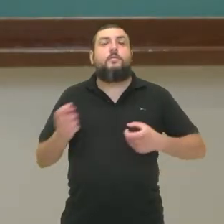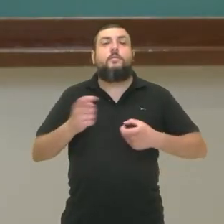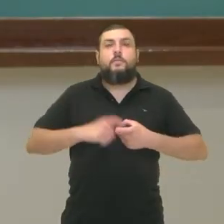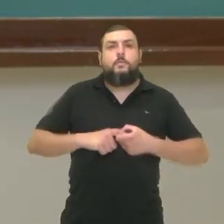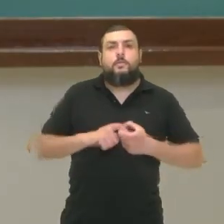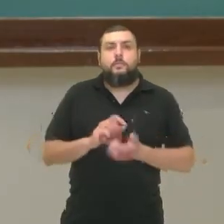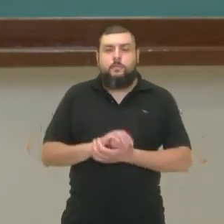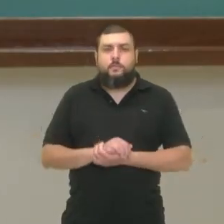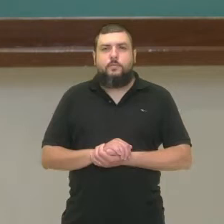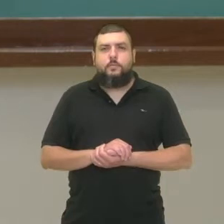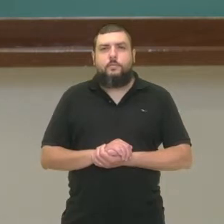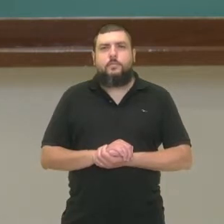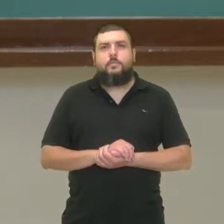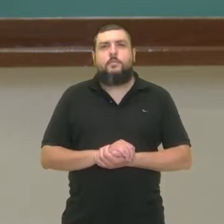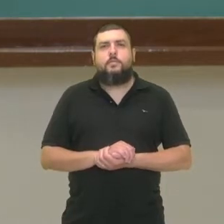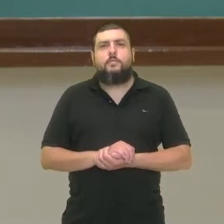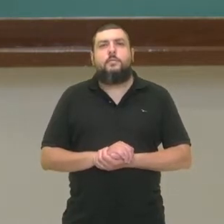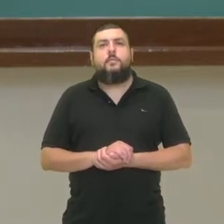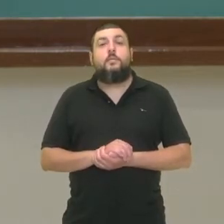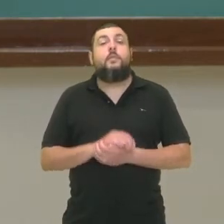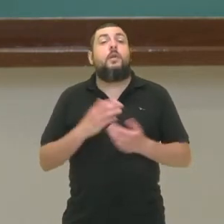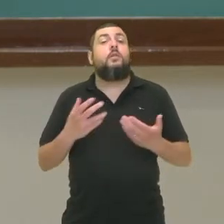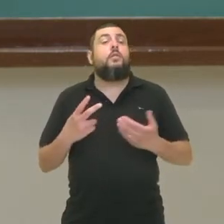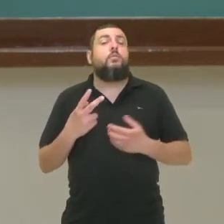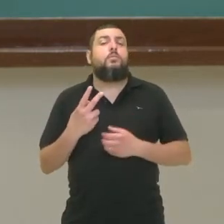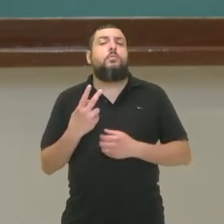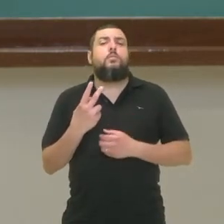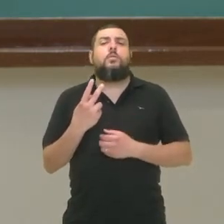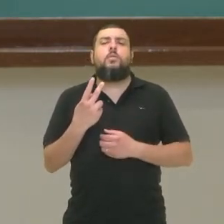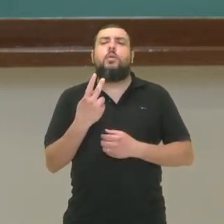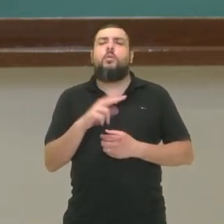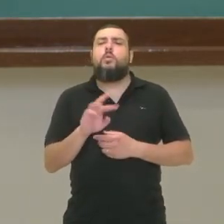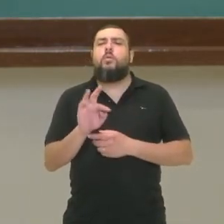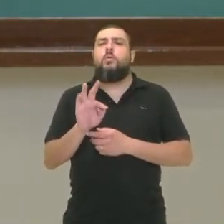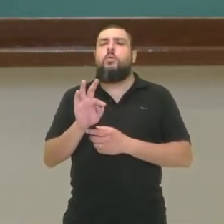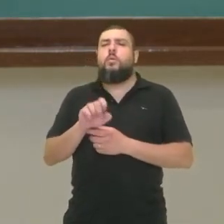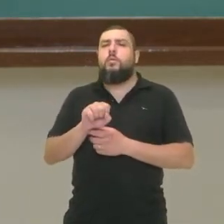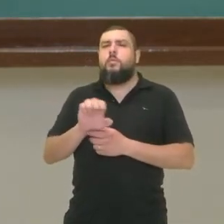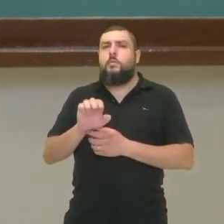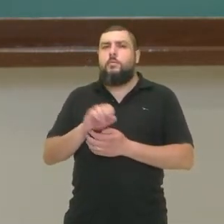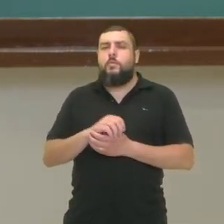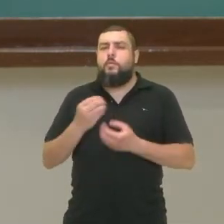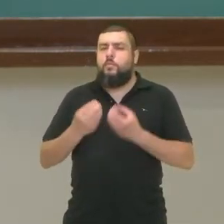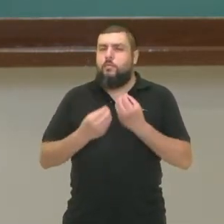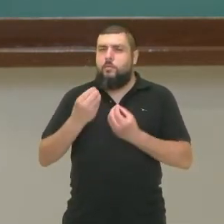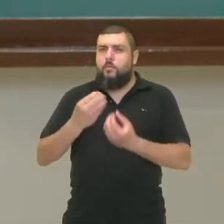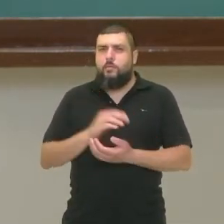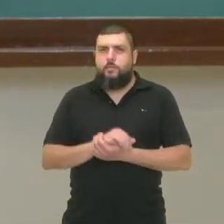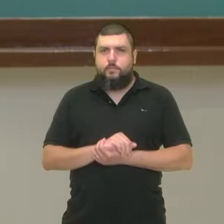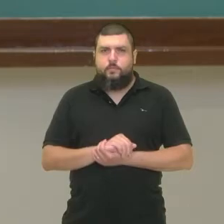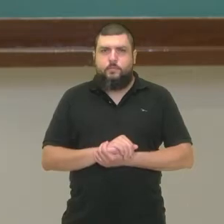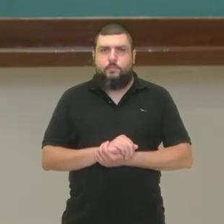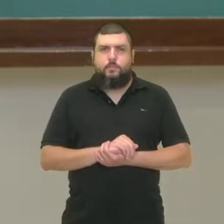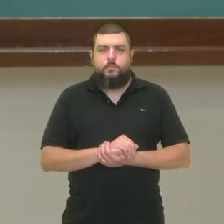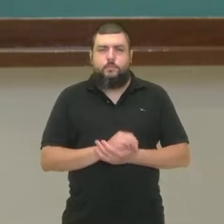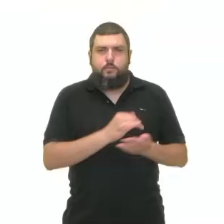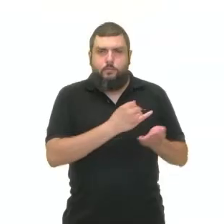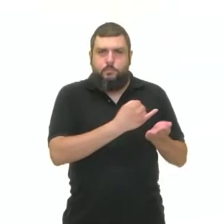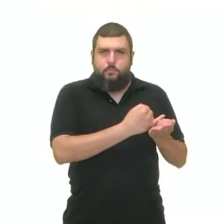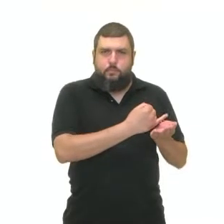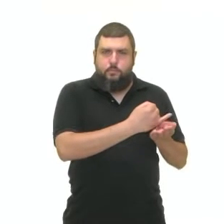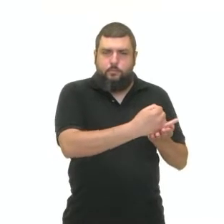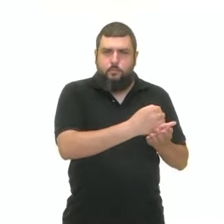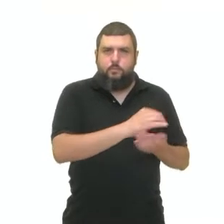voltei. Então, qual é a sua tese, né? Então, vou dar uma ideia aqui como poderia ser. Introdução.